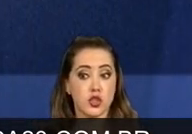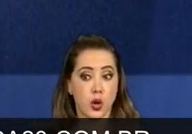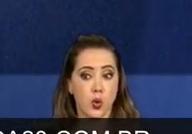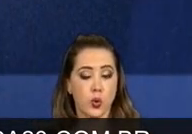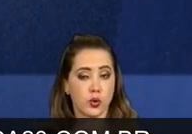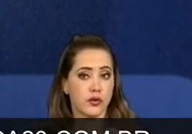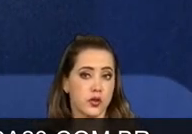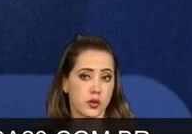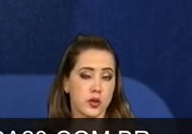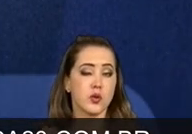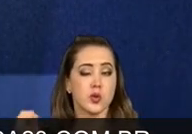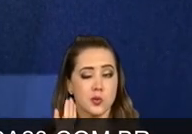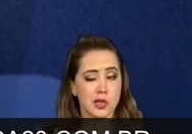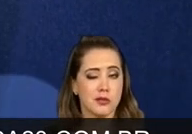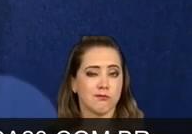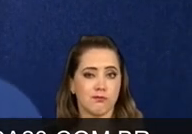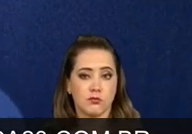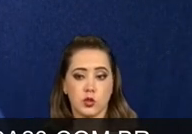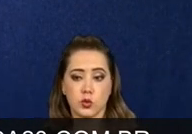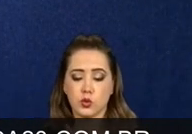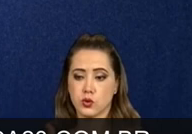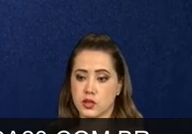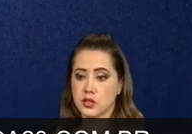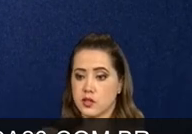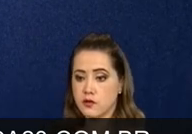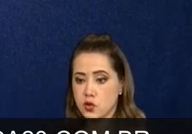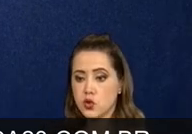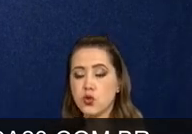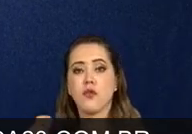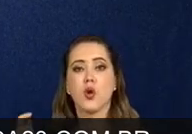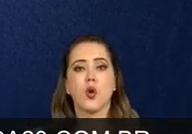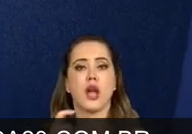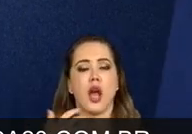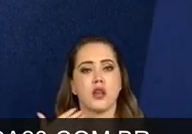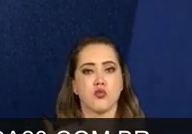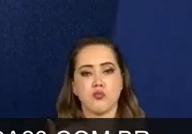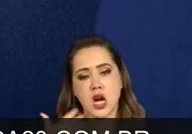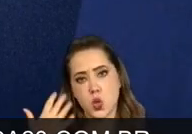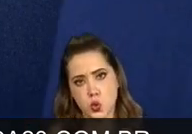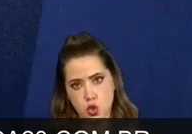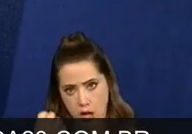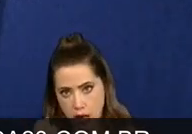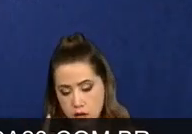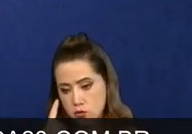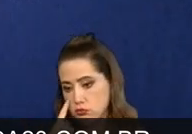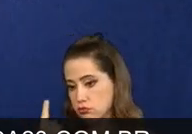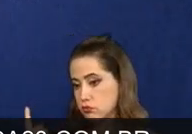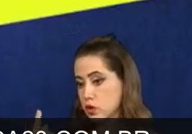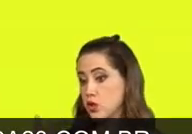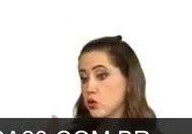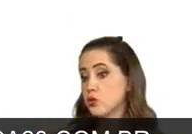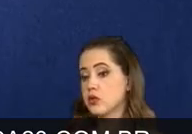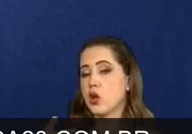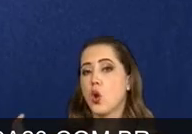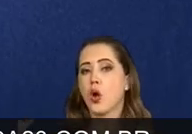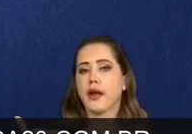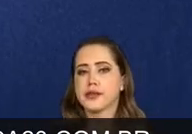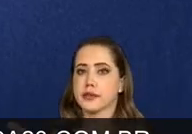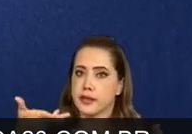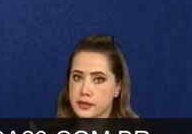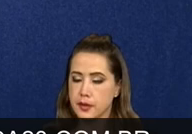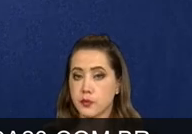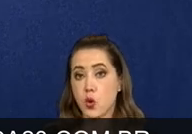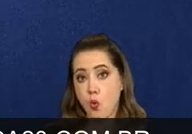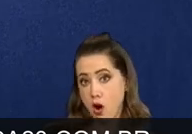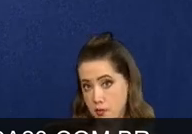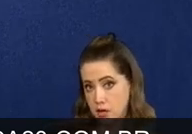hoje o país conta com 229 bancos de leite 234 postos de coleta no ano passado foram